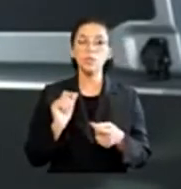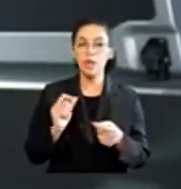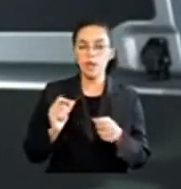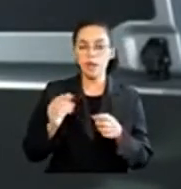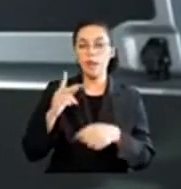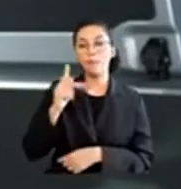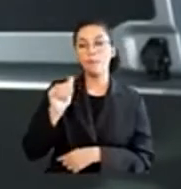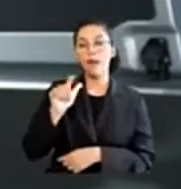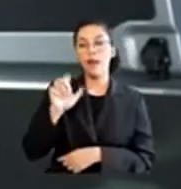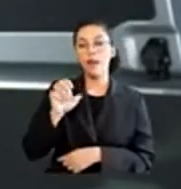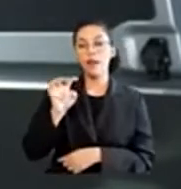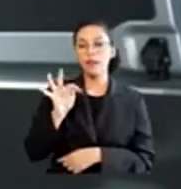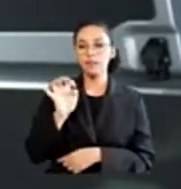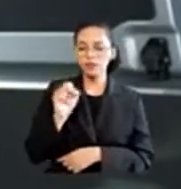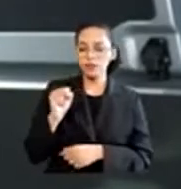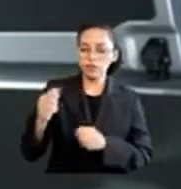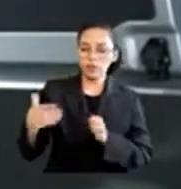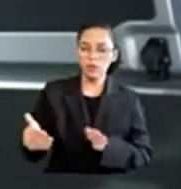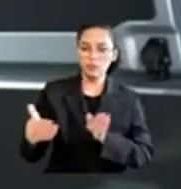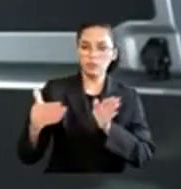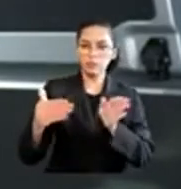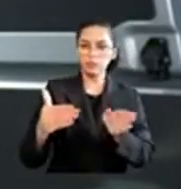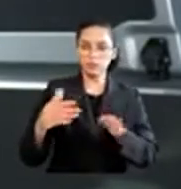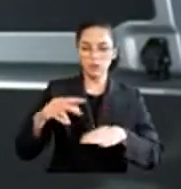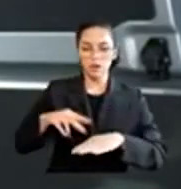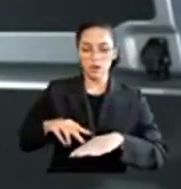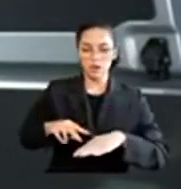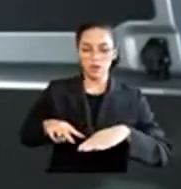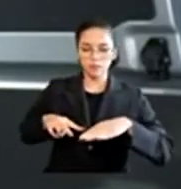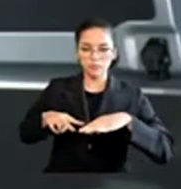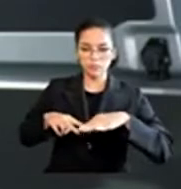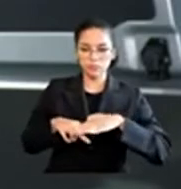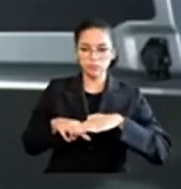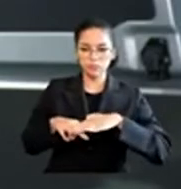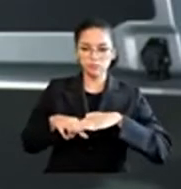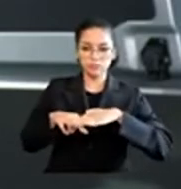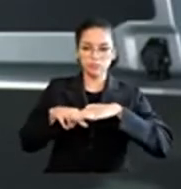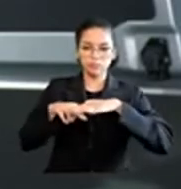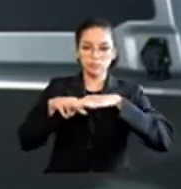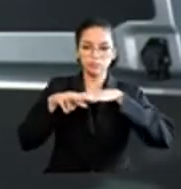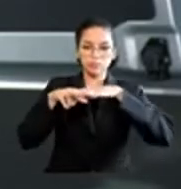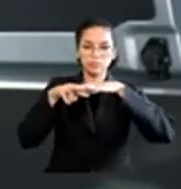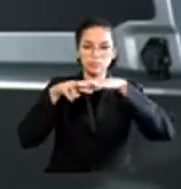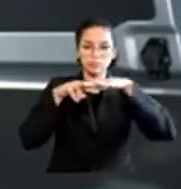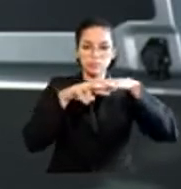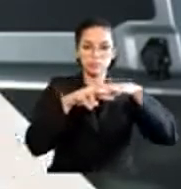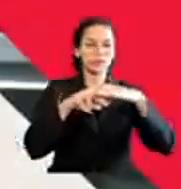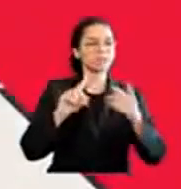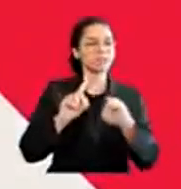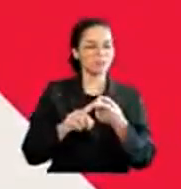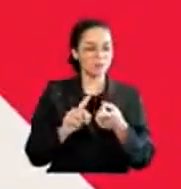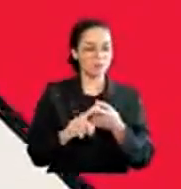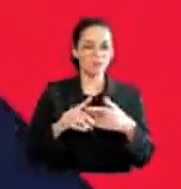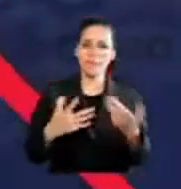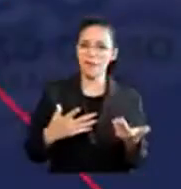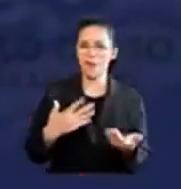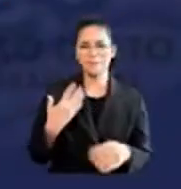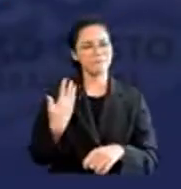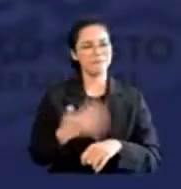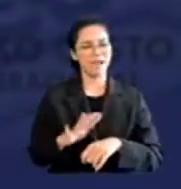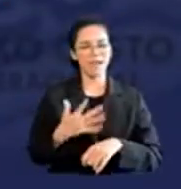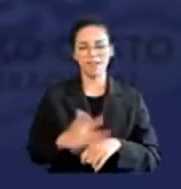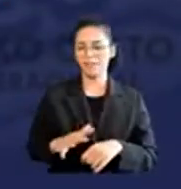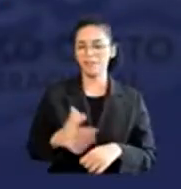80 centímetros com a empilhadeira por aqui também, o que traz muito mais praticidade e funcionalidade. Vamos ver